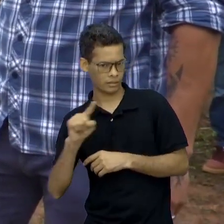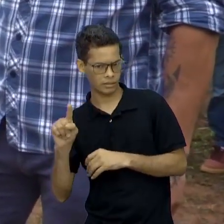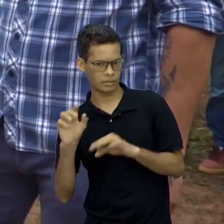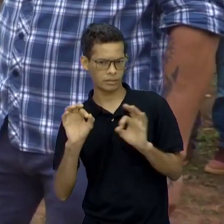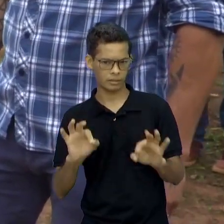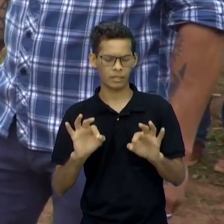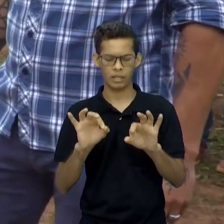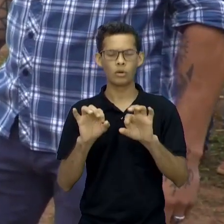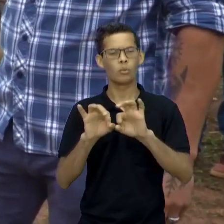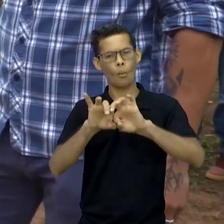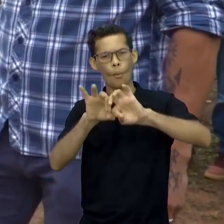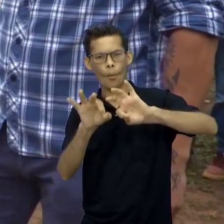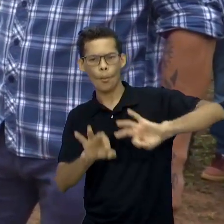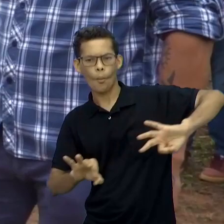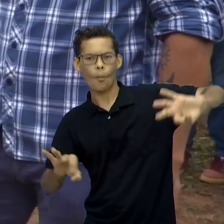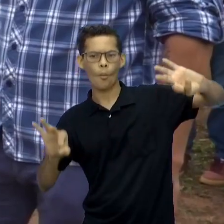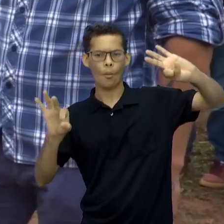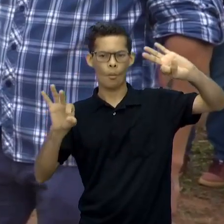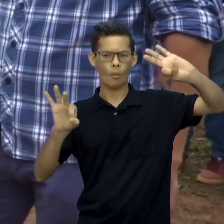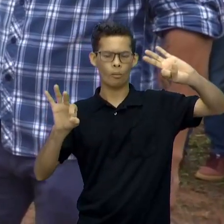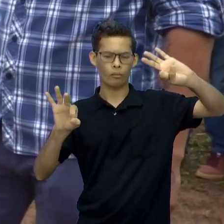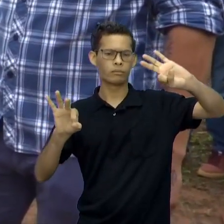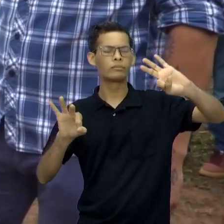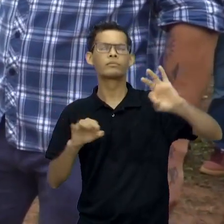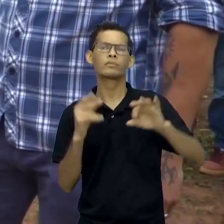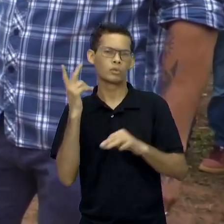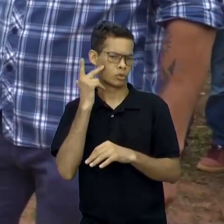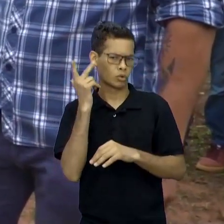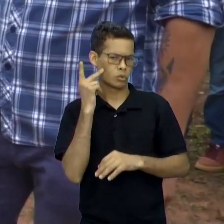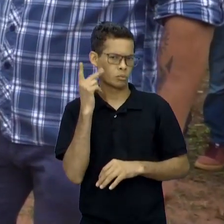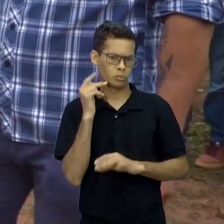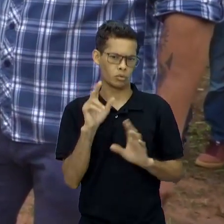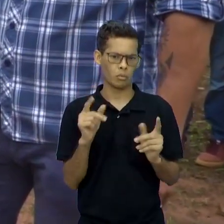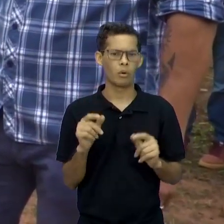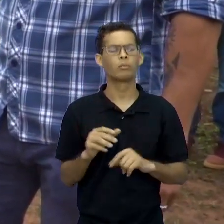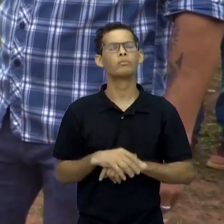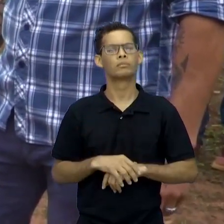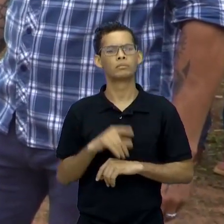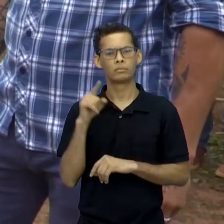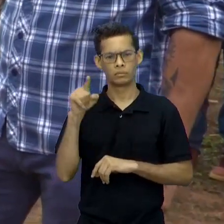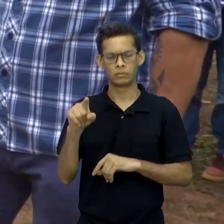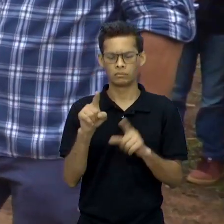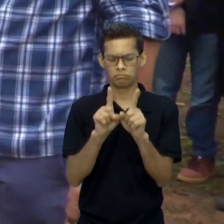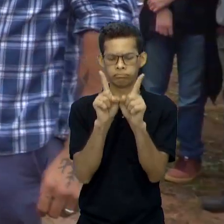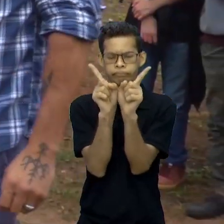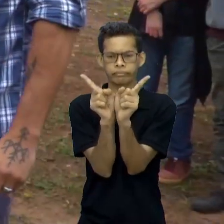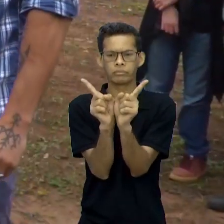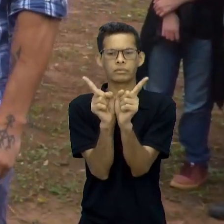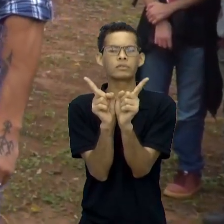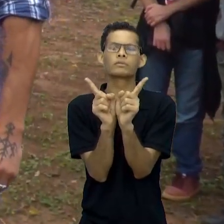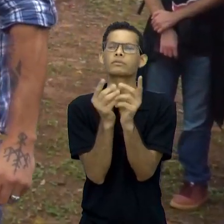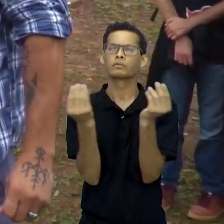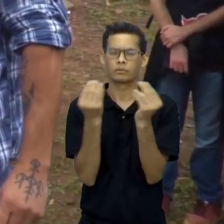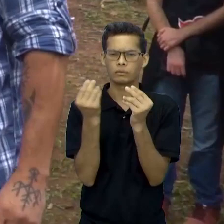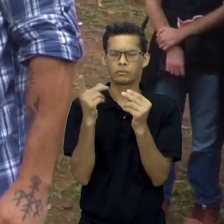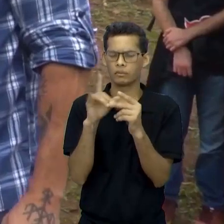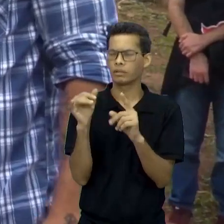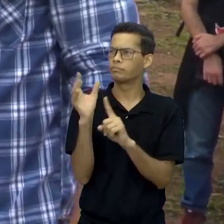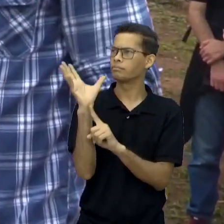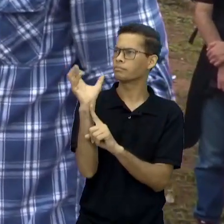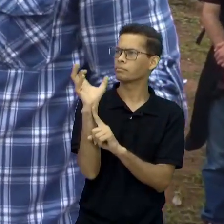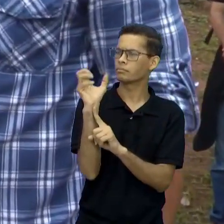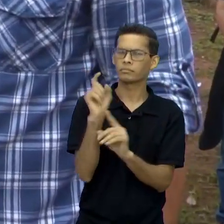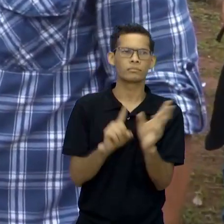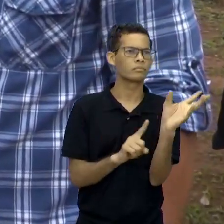conectado por um cabo comum, cabo metálico. Essa antena ela vai transmitir um sinal,